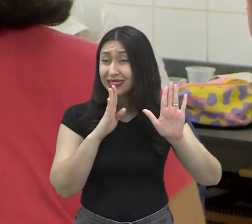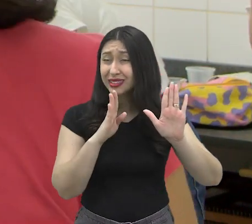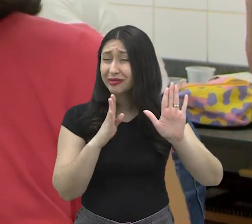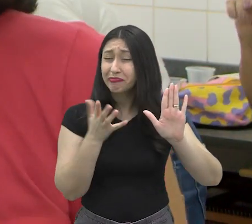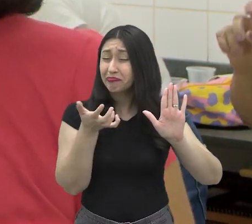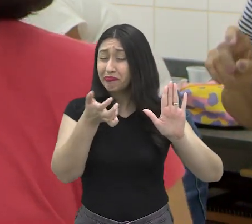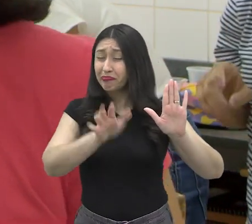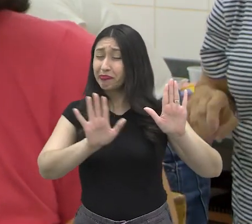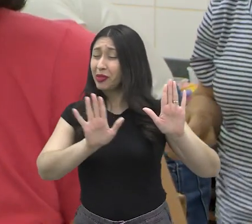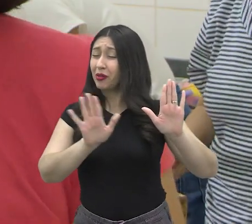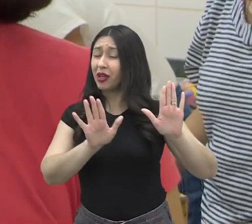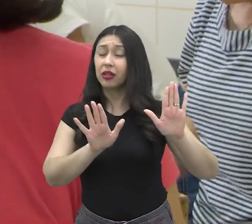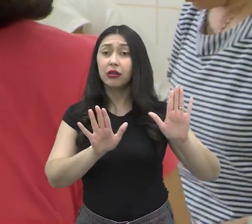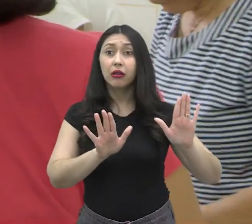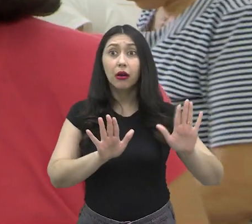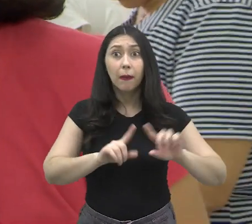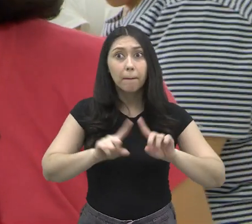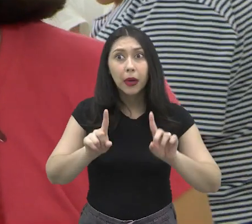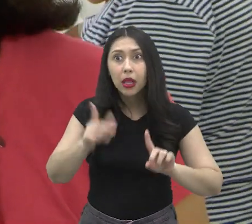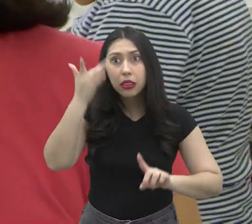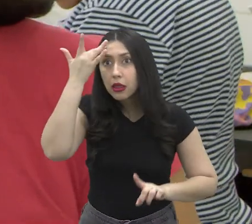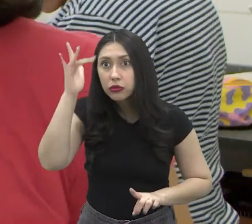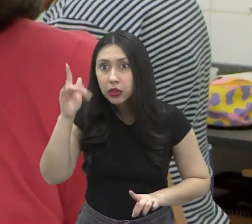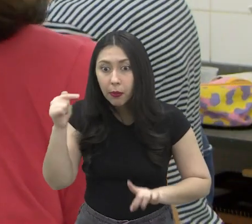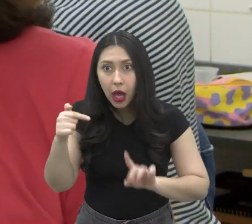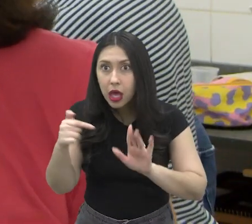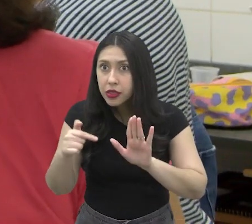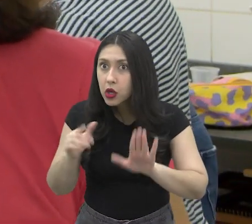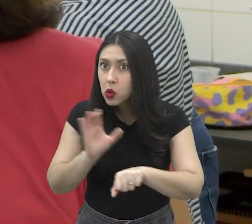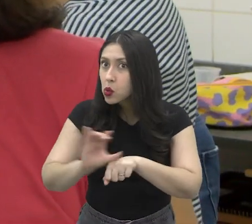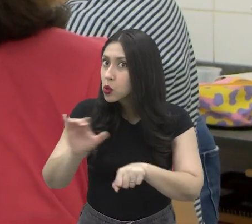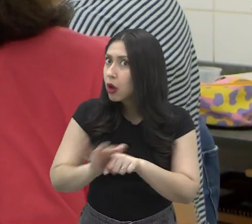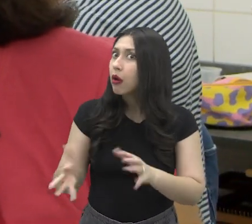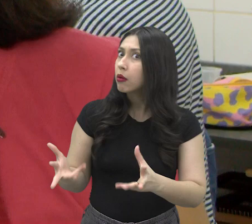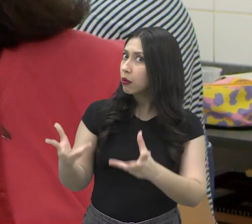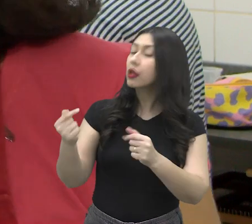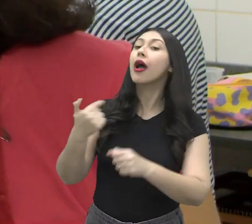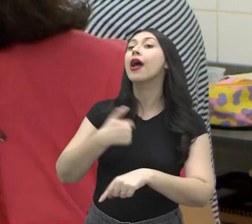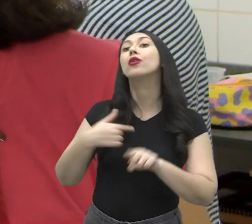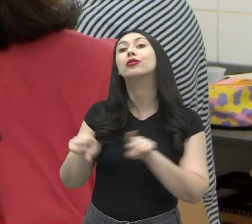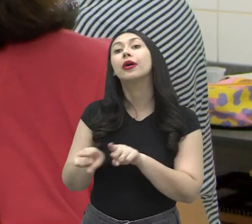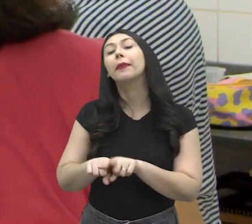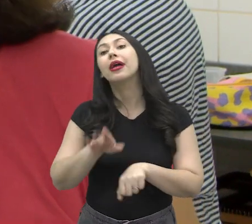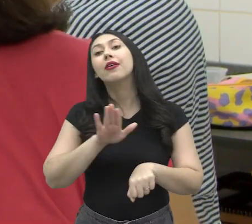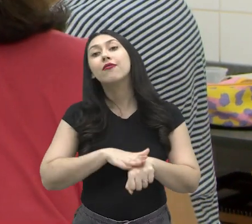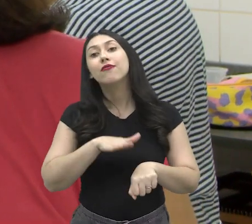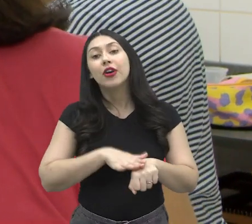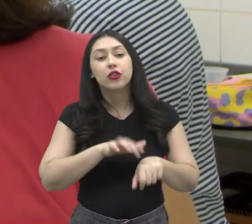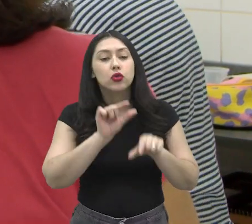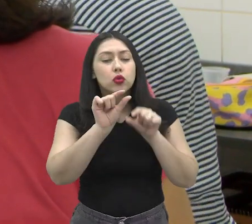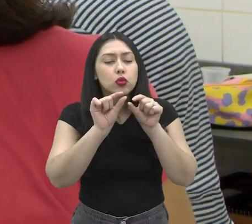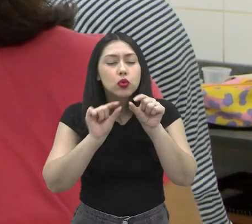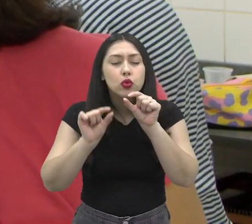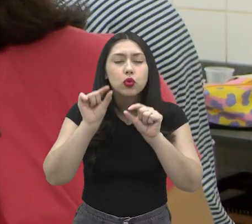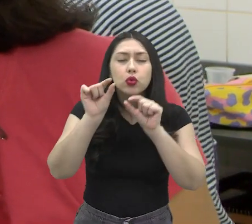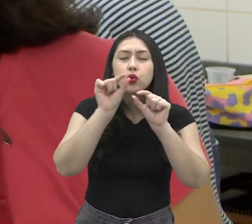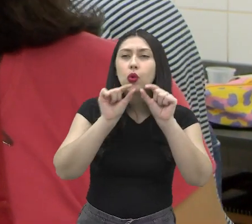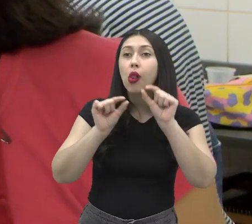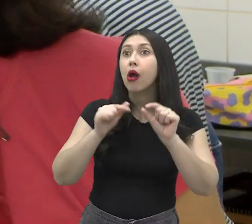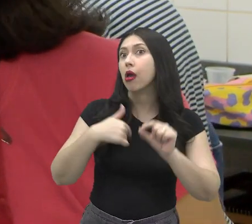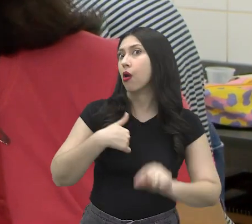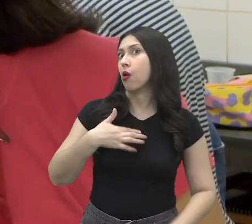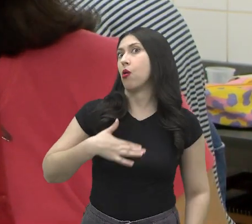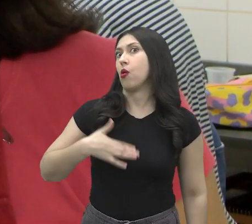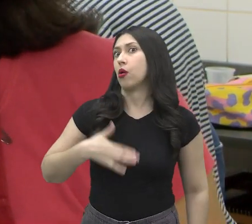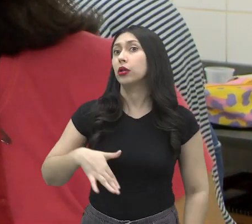é gratuito, não vou não, né? Porque não sabe a qualidade dos cursos mesmo, porque eu não faço só cerâmica, eu faço mosaico também. E